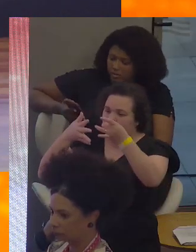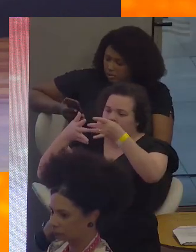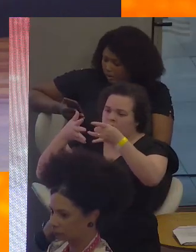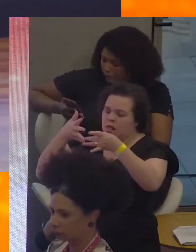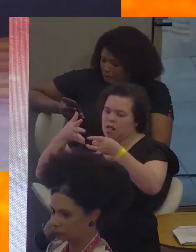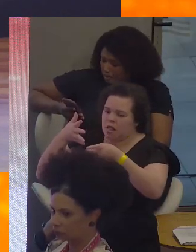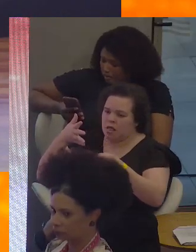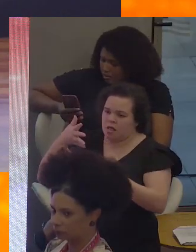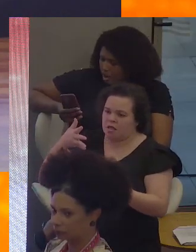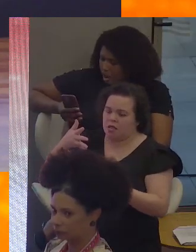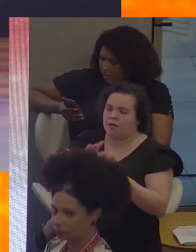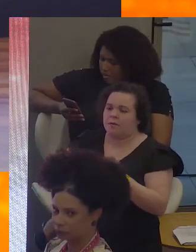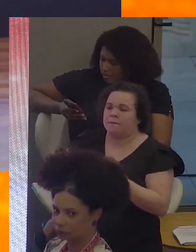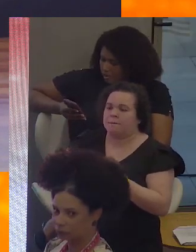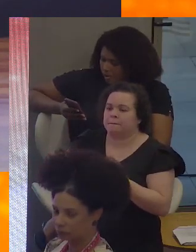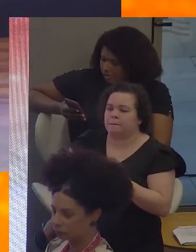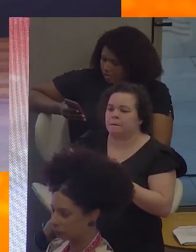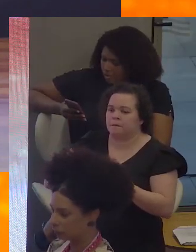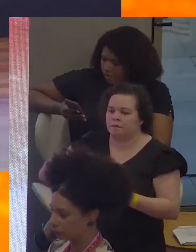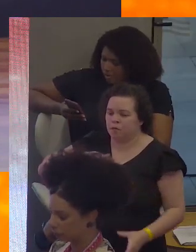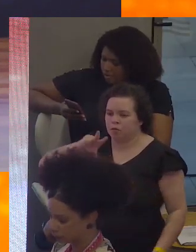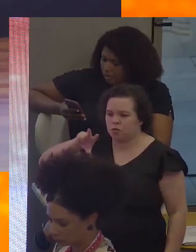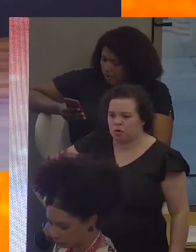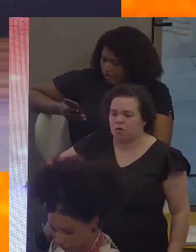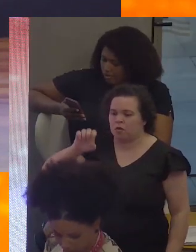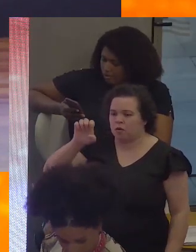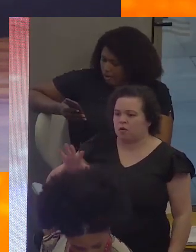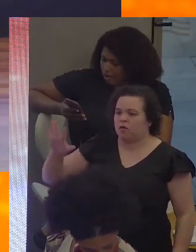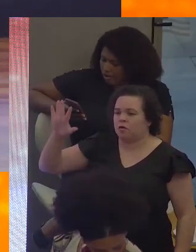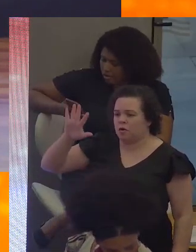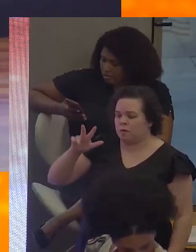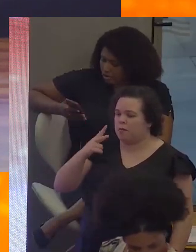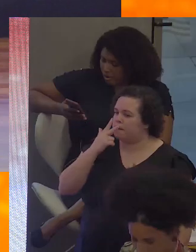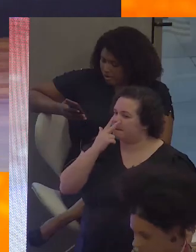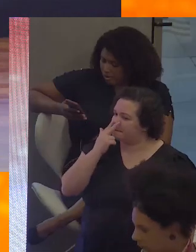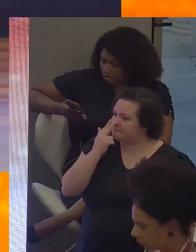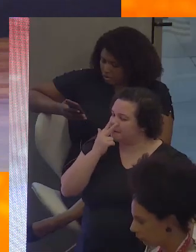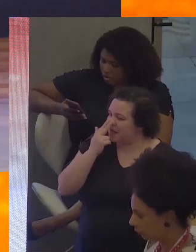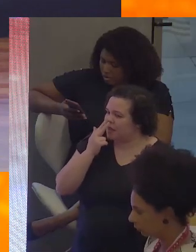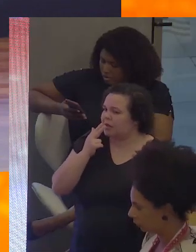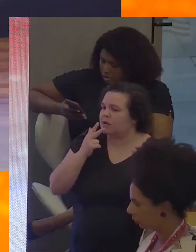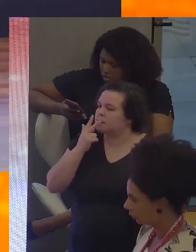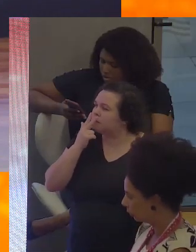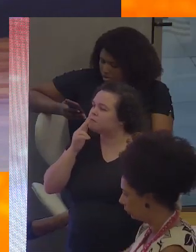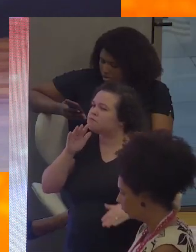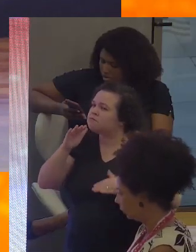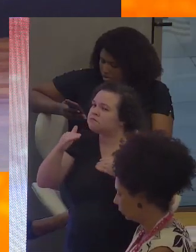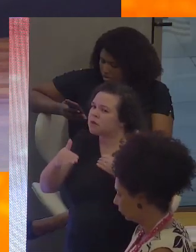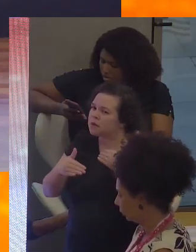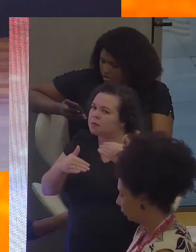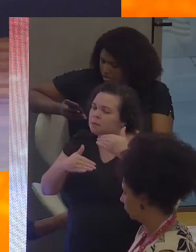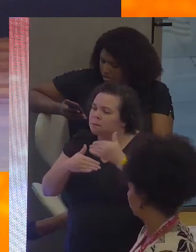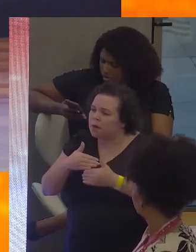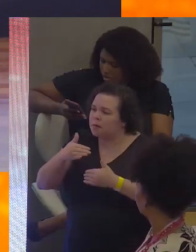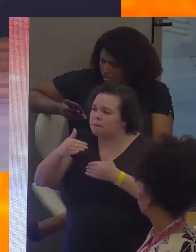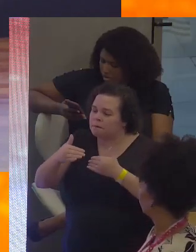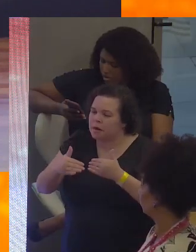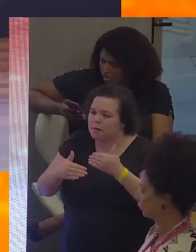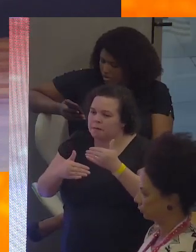detalhada e, em Portugal, me parece, na Europa, que ainda meio engatinhando. Como é que o seu